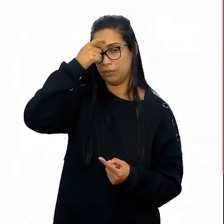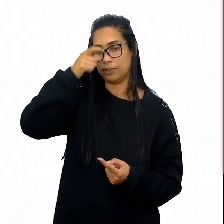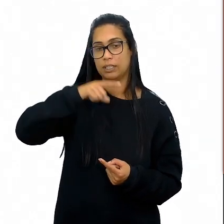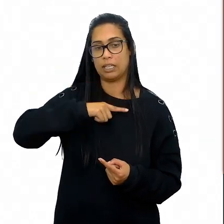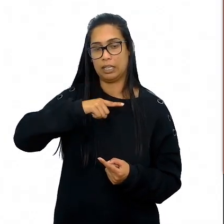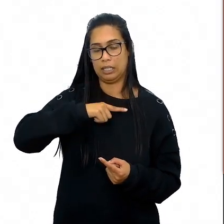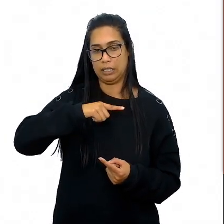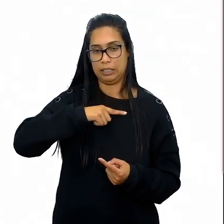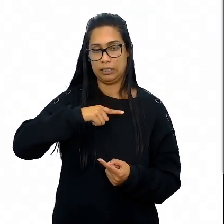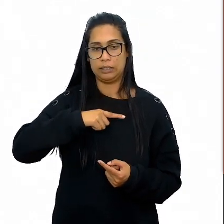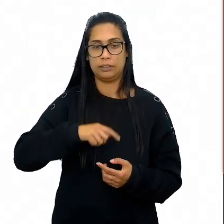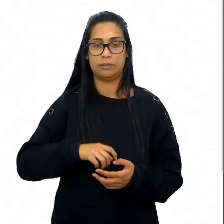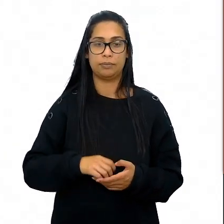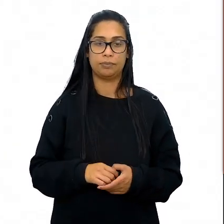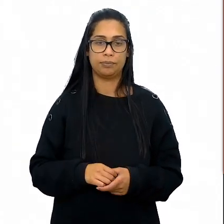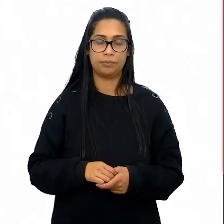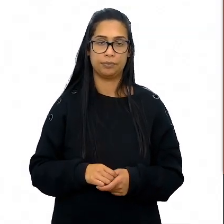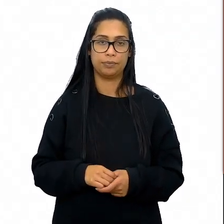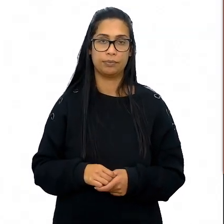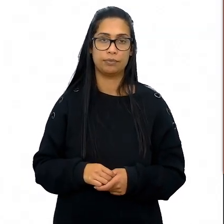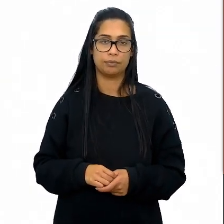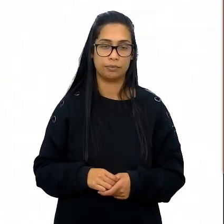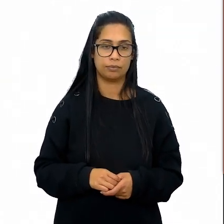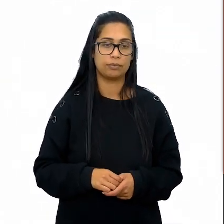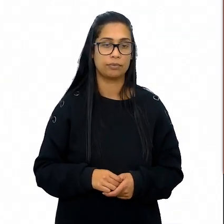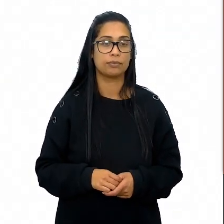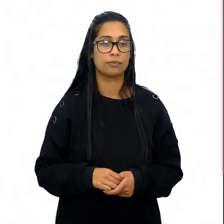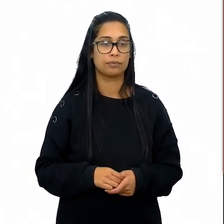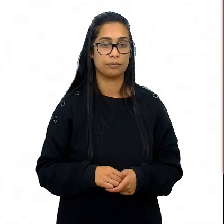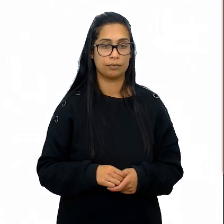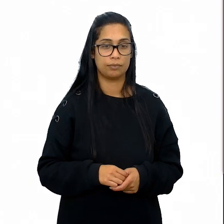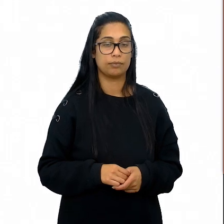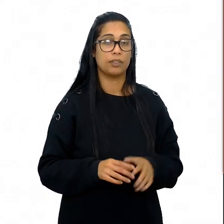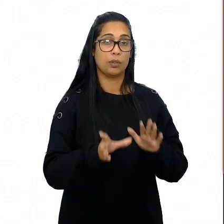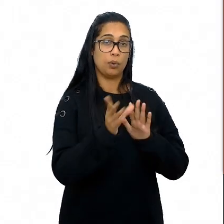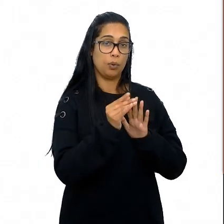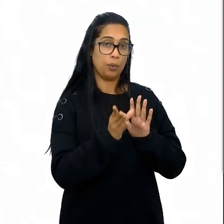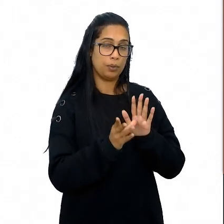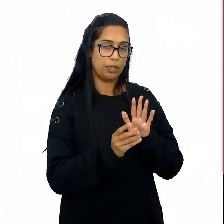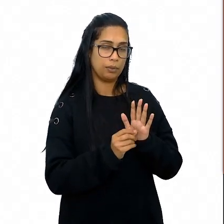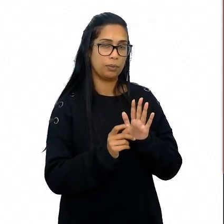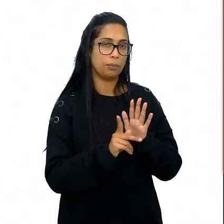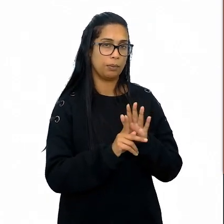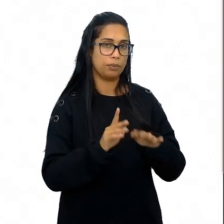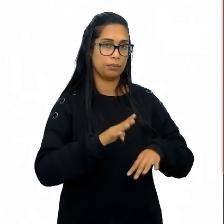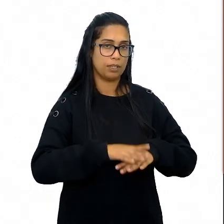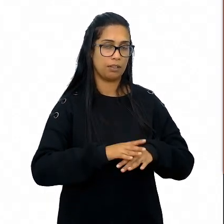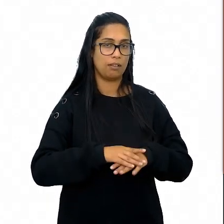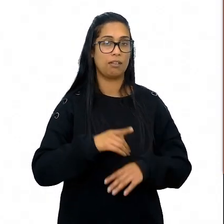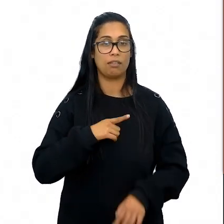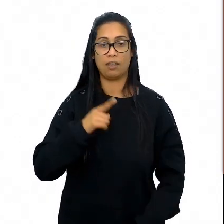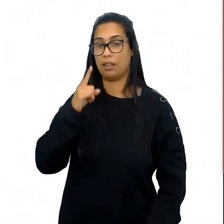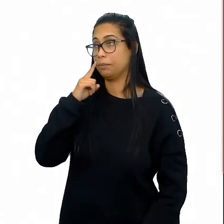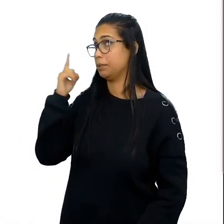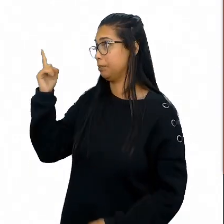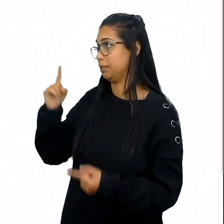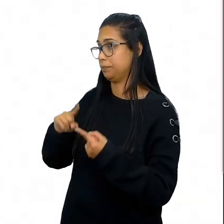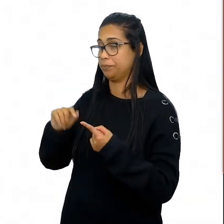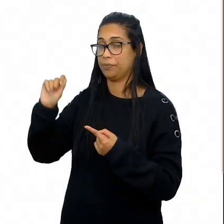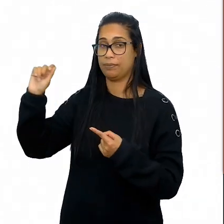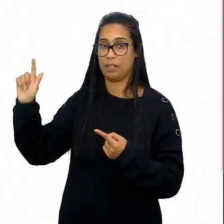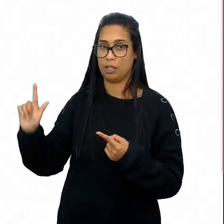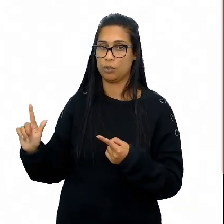esse aqui Aqui nós plantamos como sendo um conteúdo matemático então nós temos o pro o primitivo